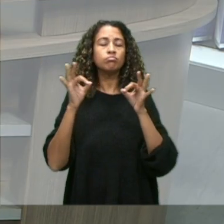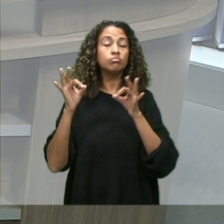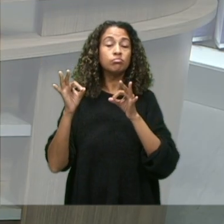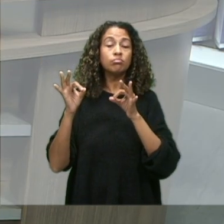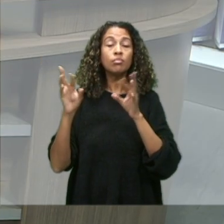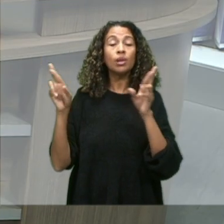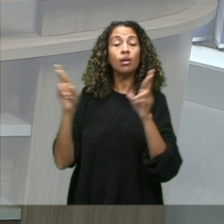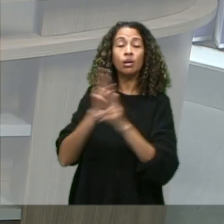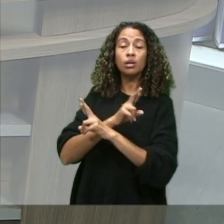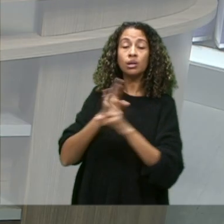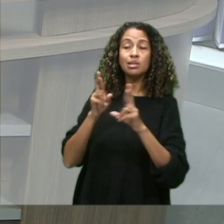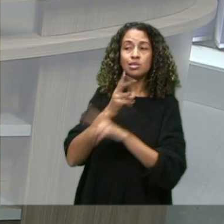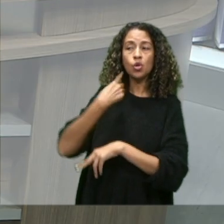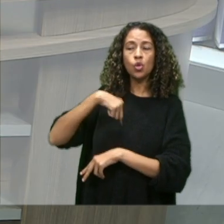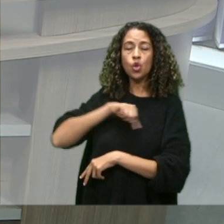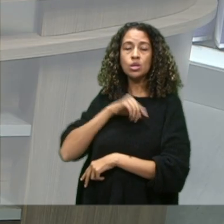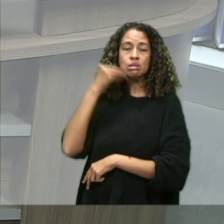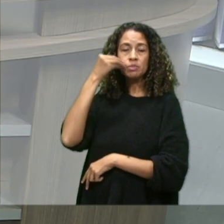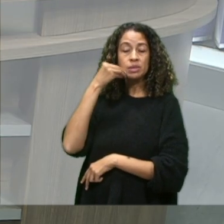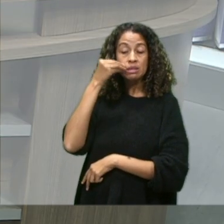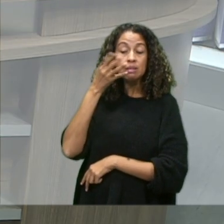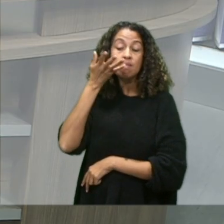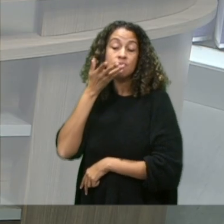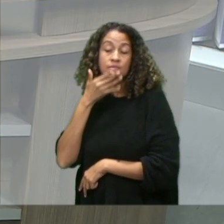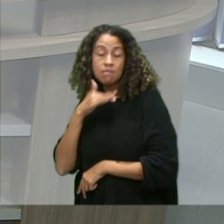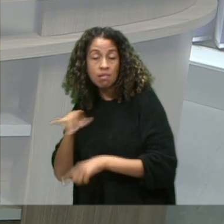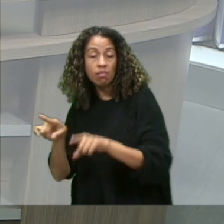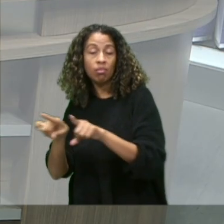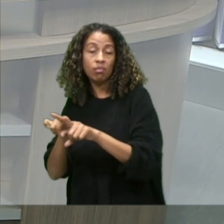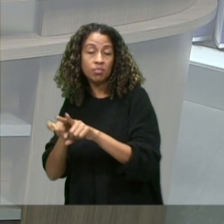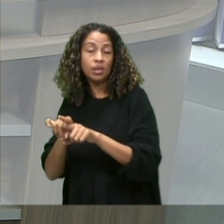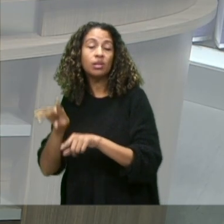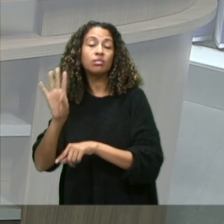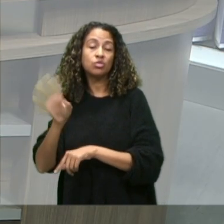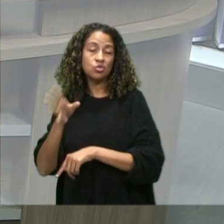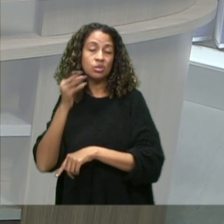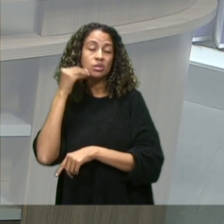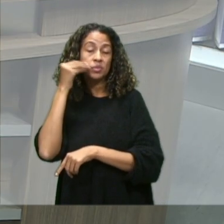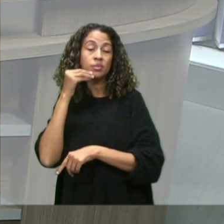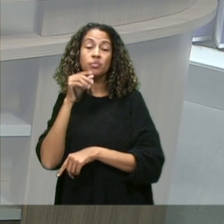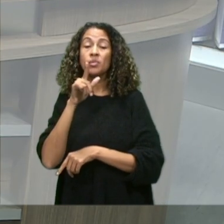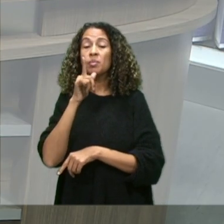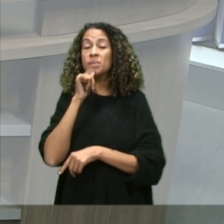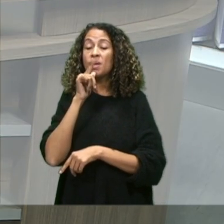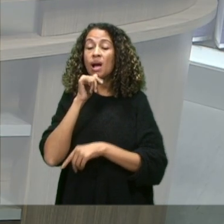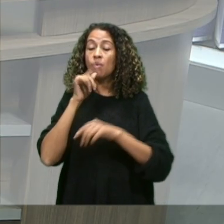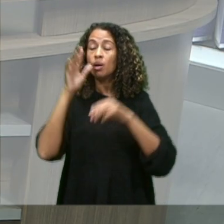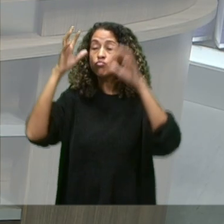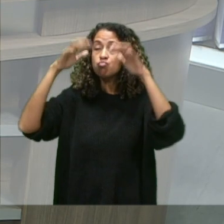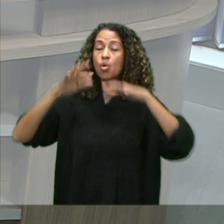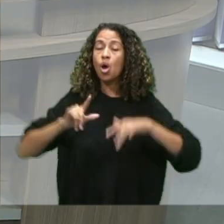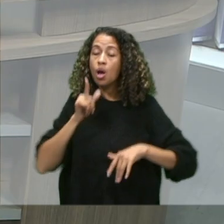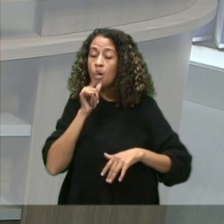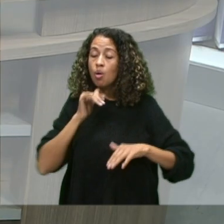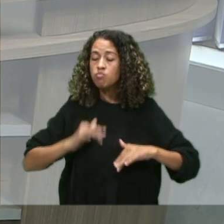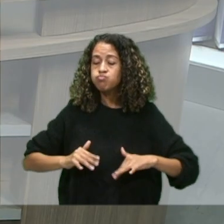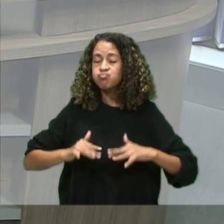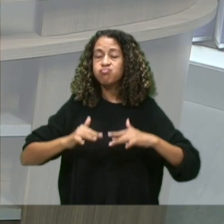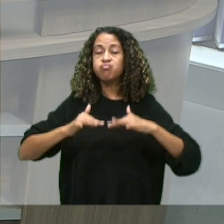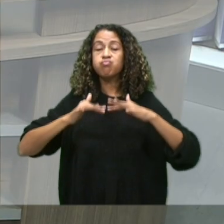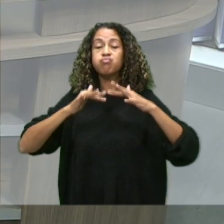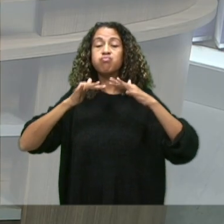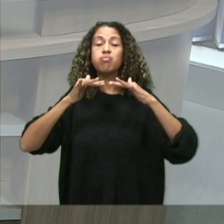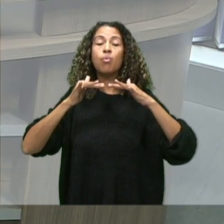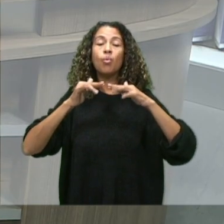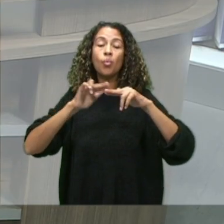coisas que a gente passava, que as crianças passavam, como é o caso da enchente, né? Que acaba sendo acolhido pelo